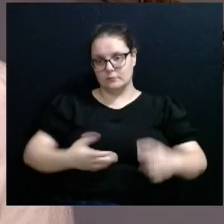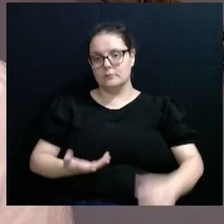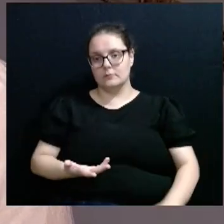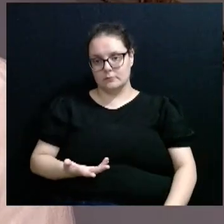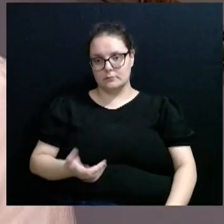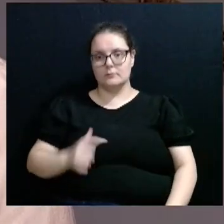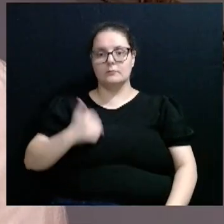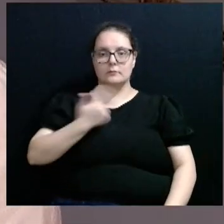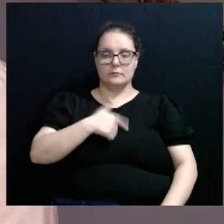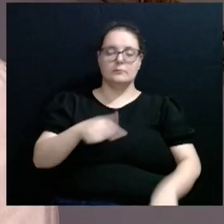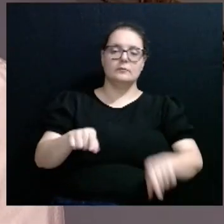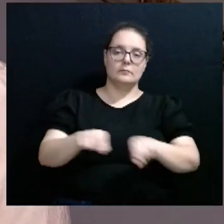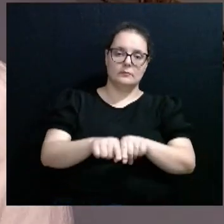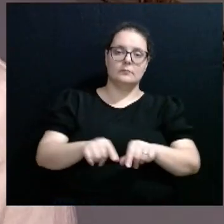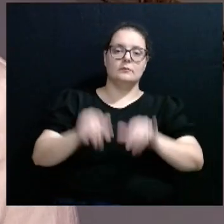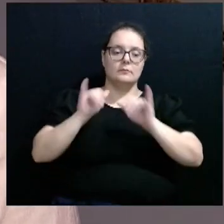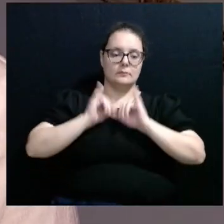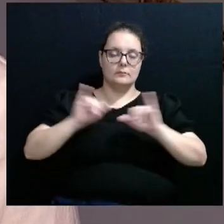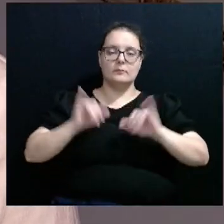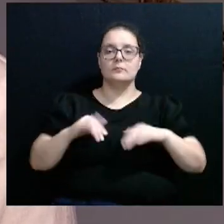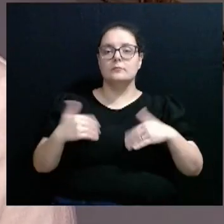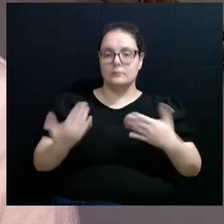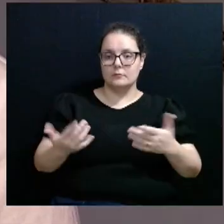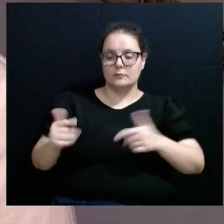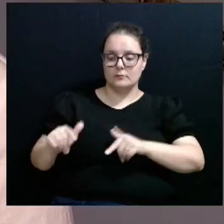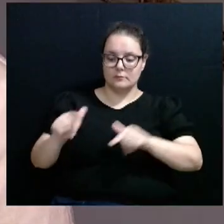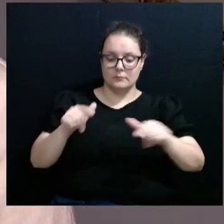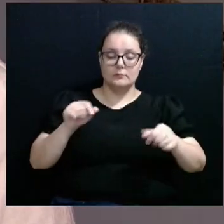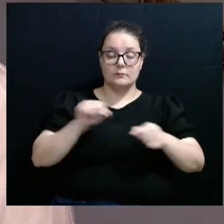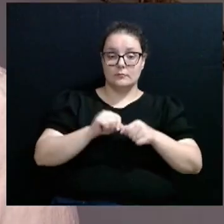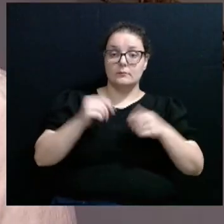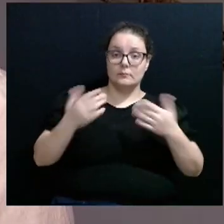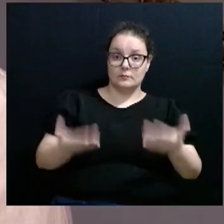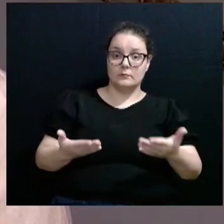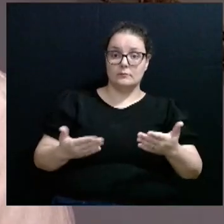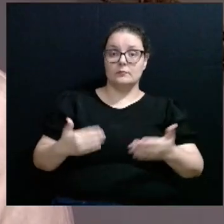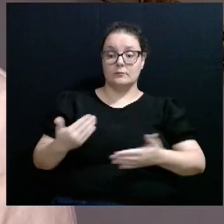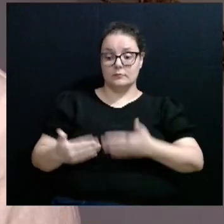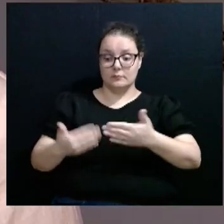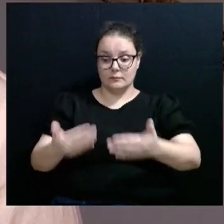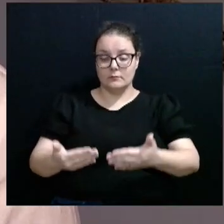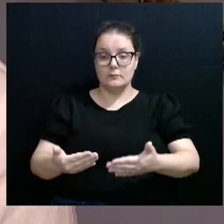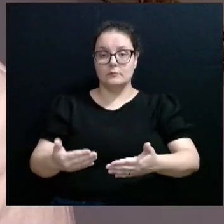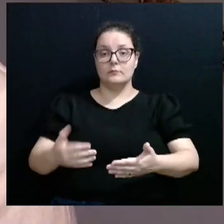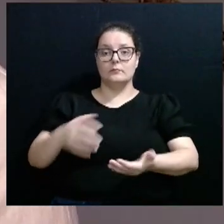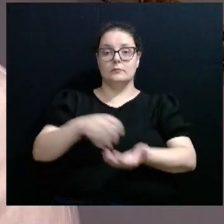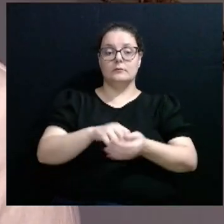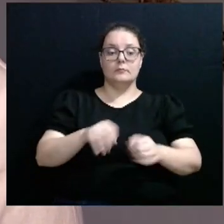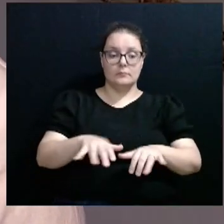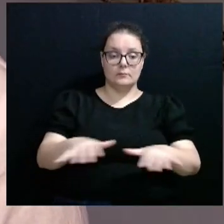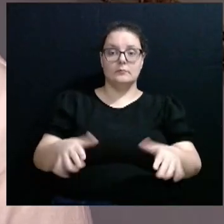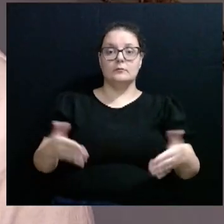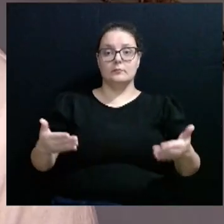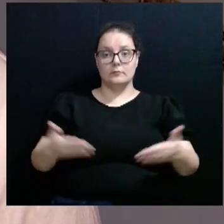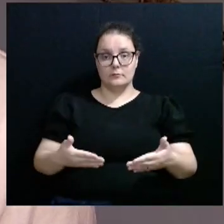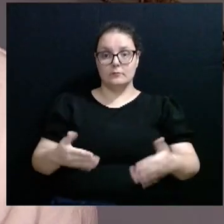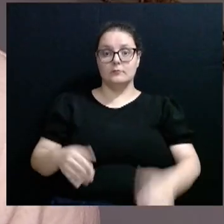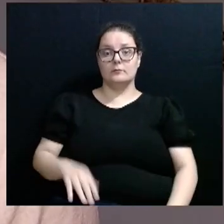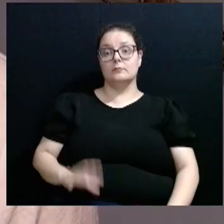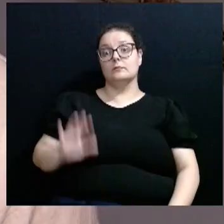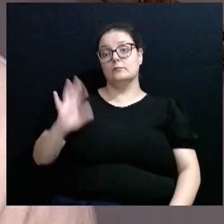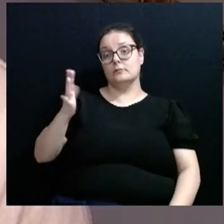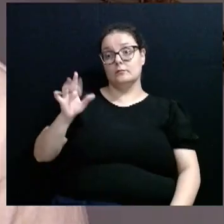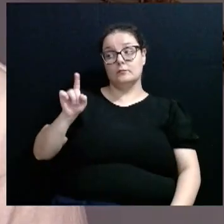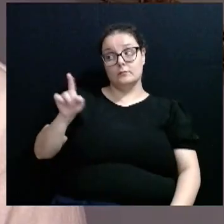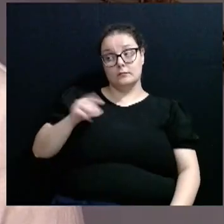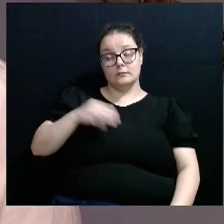quer divulgar quais são os espaços que fazem isso, está tendo um processo de descentralização, porque hoje no final de semana só acontece no Mário Gatti, e a